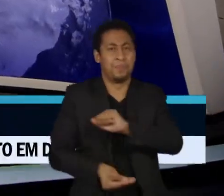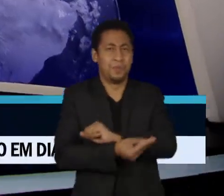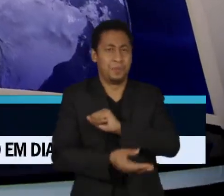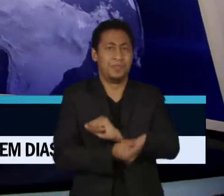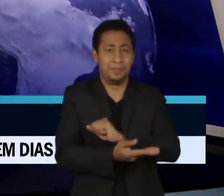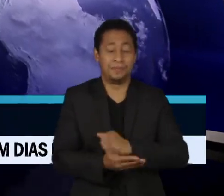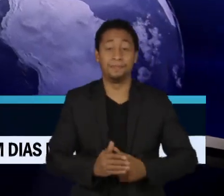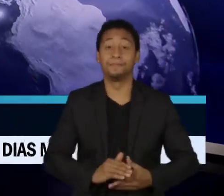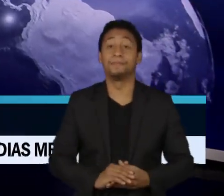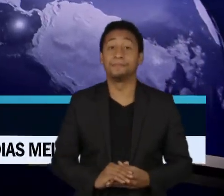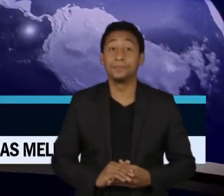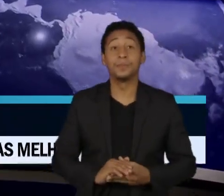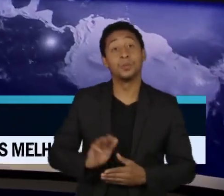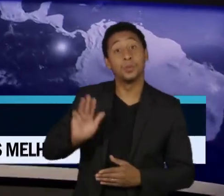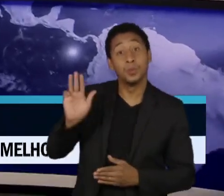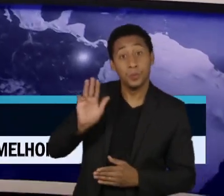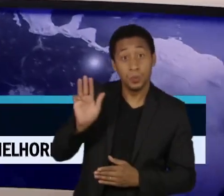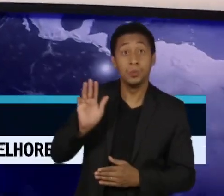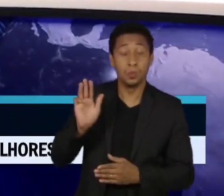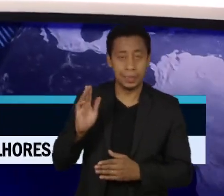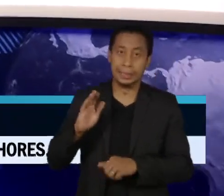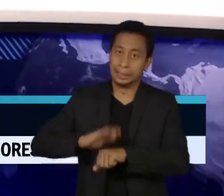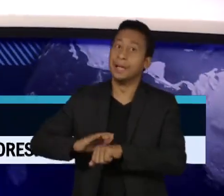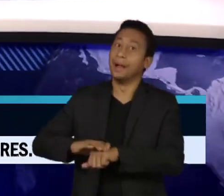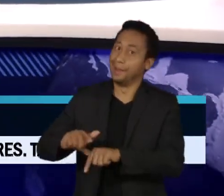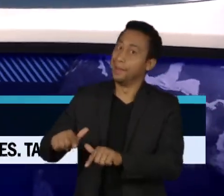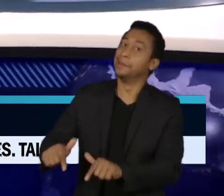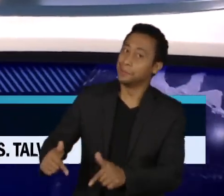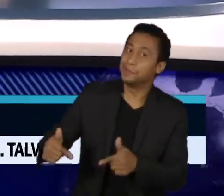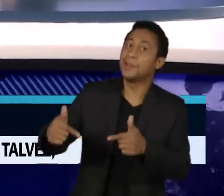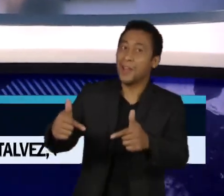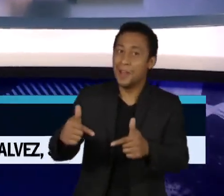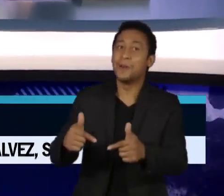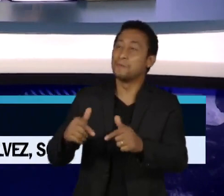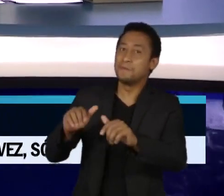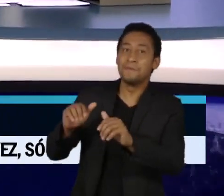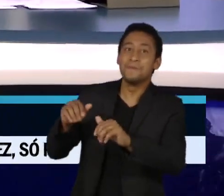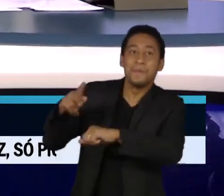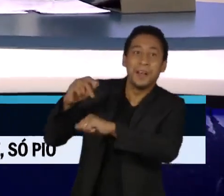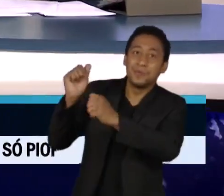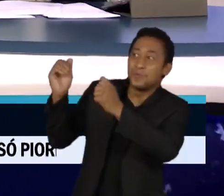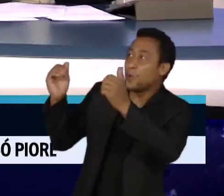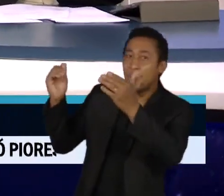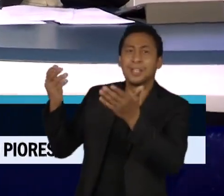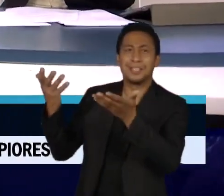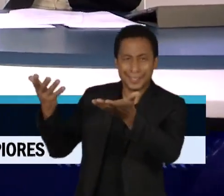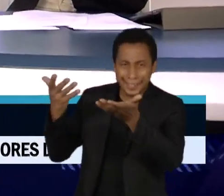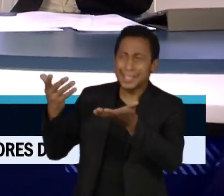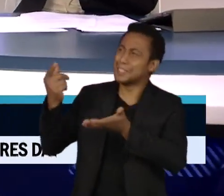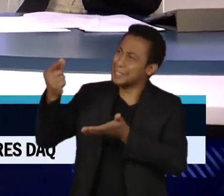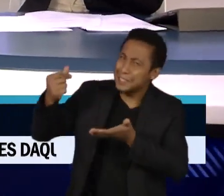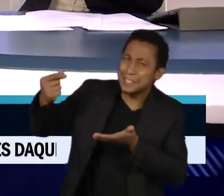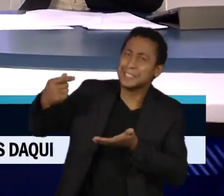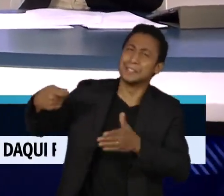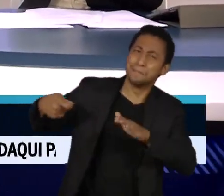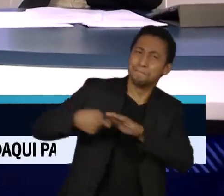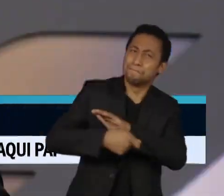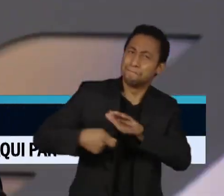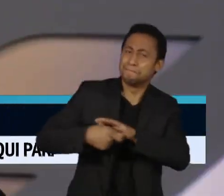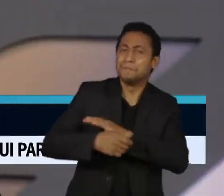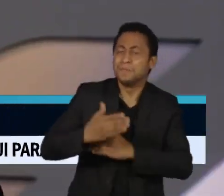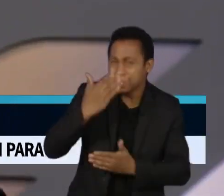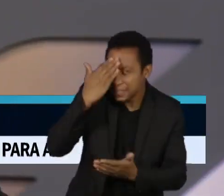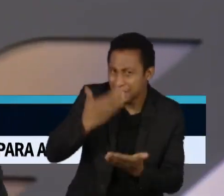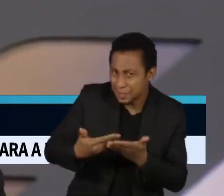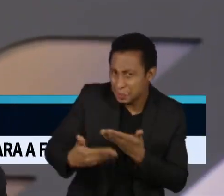Bom, Cenis, o governo Lula está fazendo uma mega ofensiva por investidores estrangeiros. Nós vamos ver bons resultados?